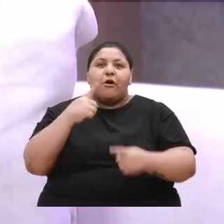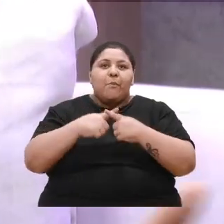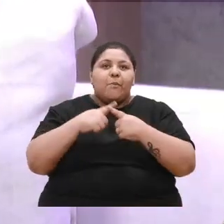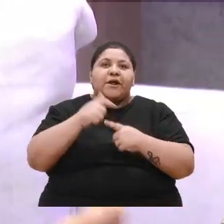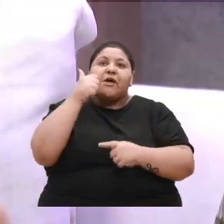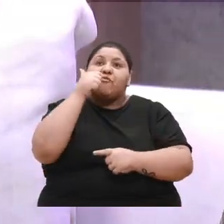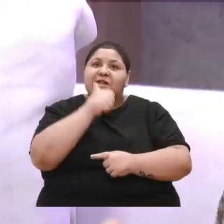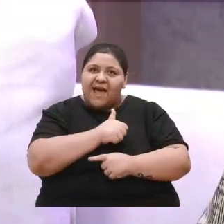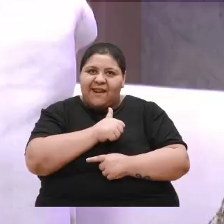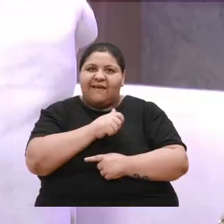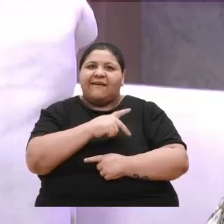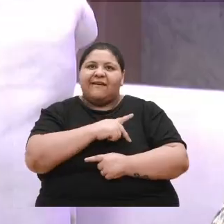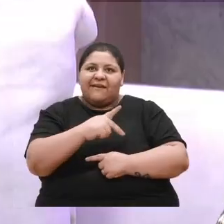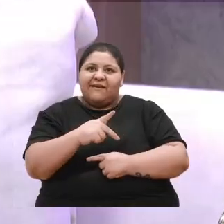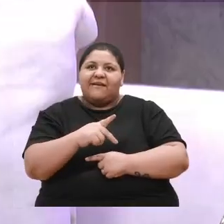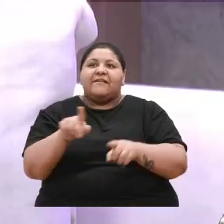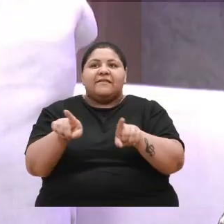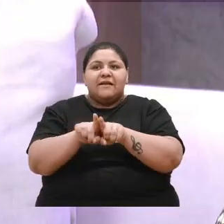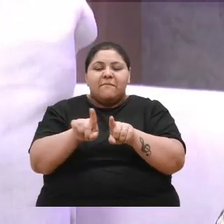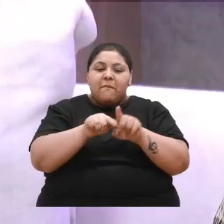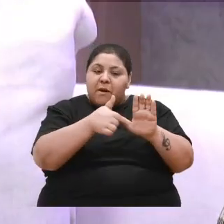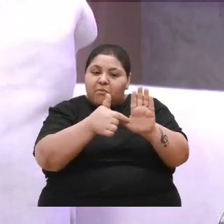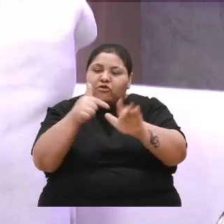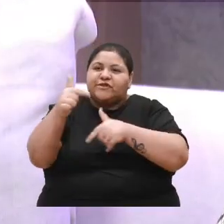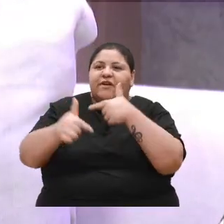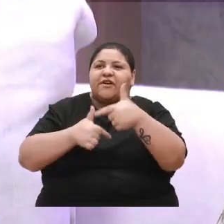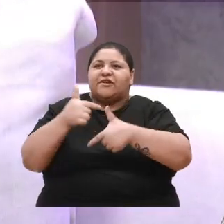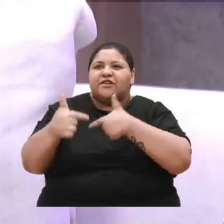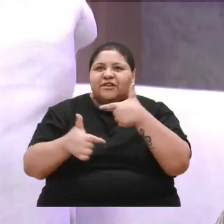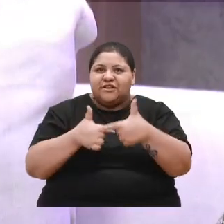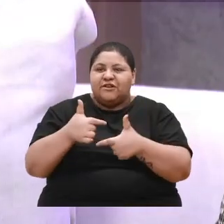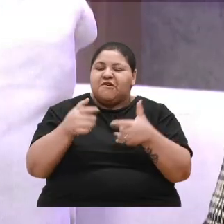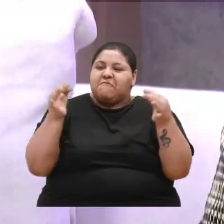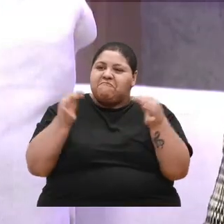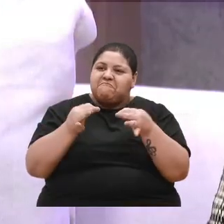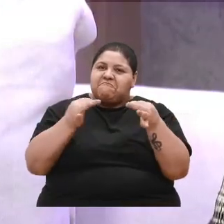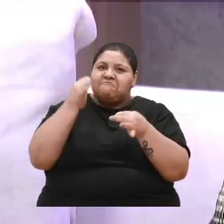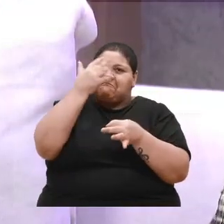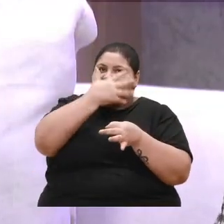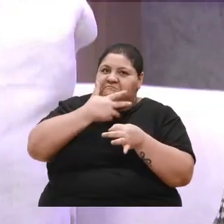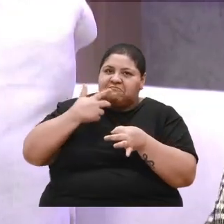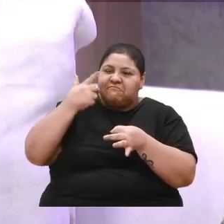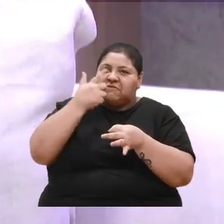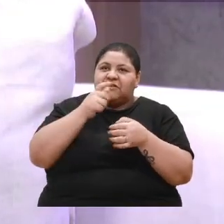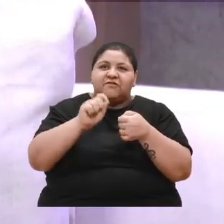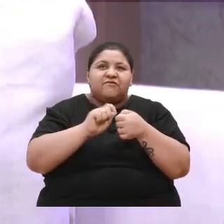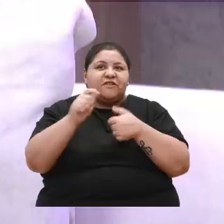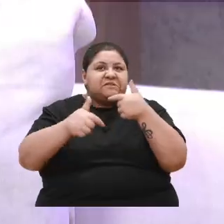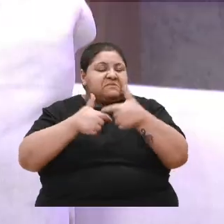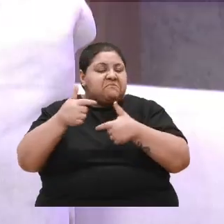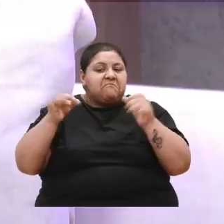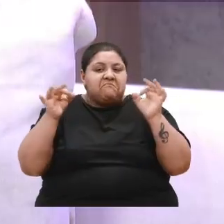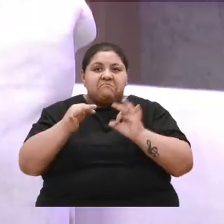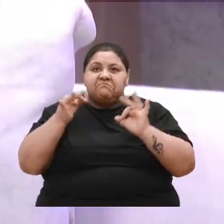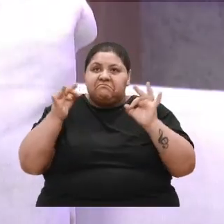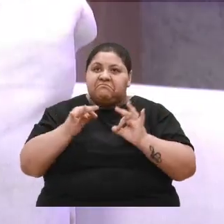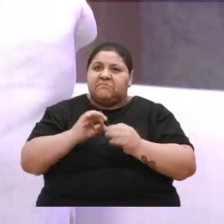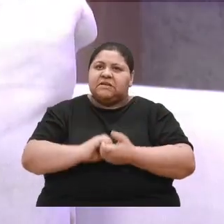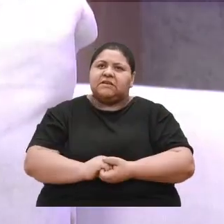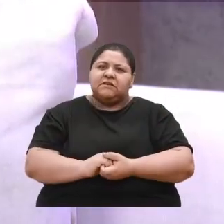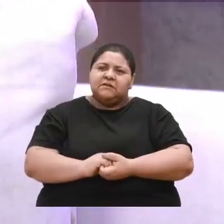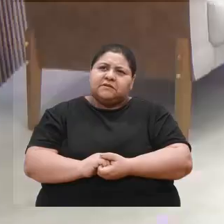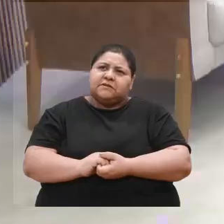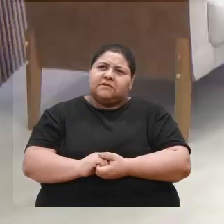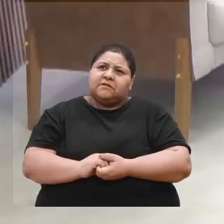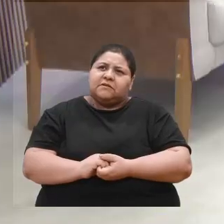inclusive para projetar esse trabalho da Bárbara, que foi um trabalho belíssimo. A Bárbara fez um trabalho de excelência.